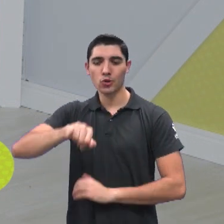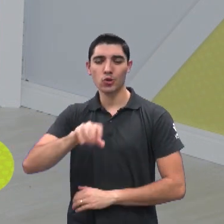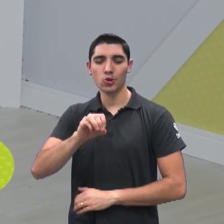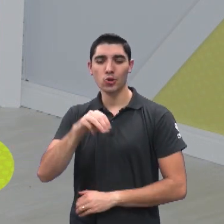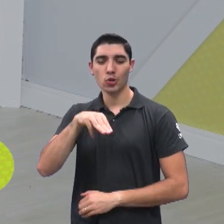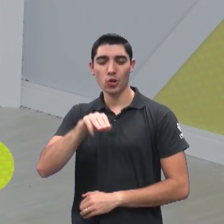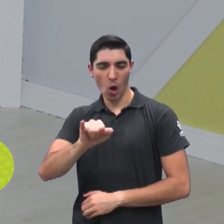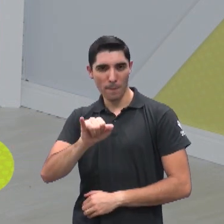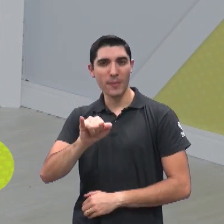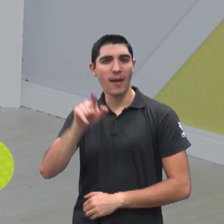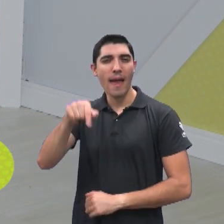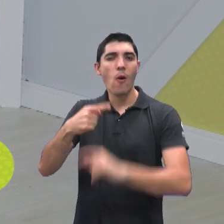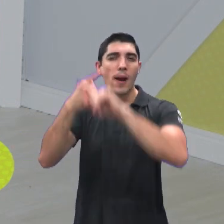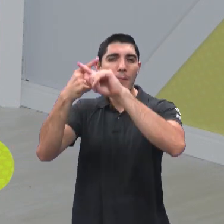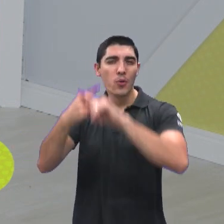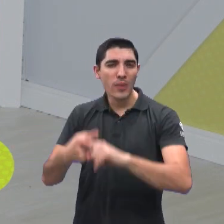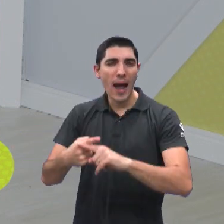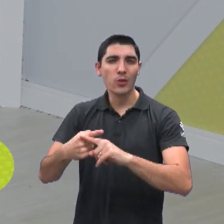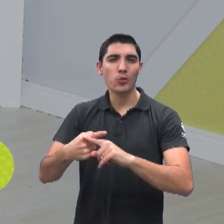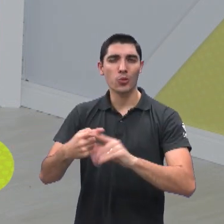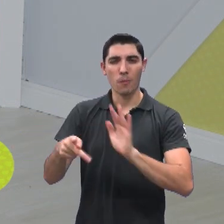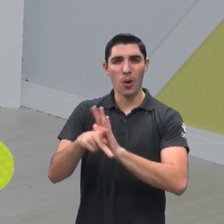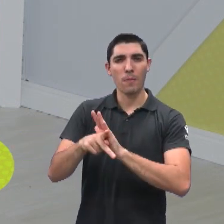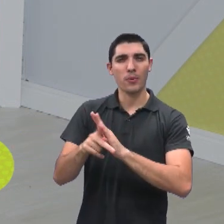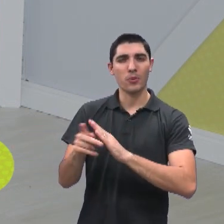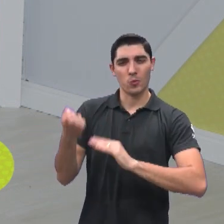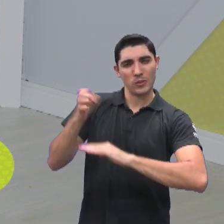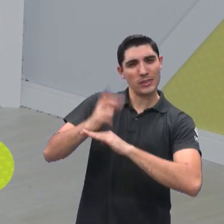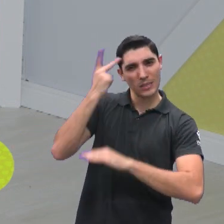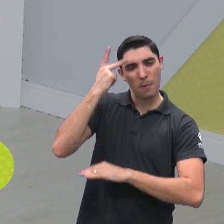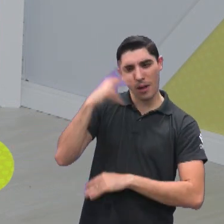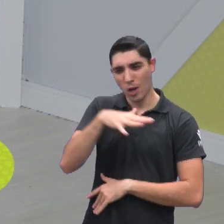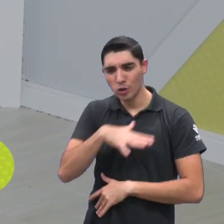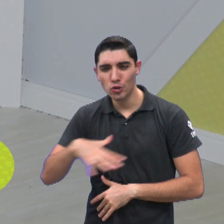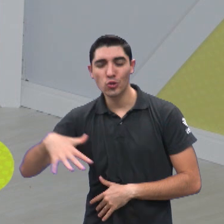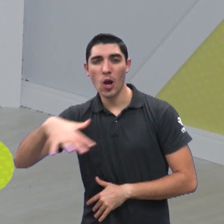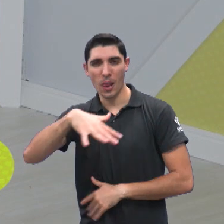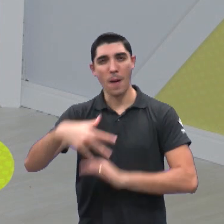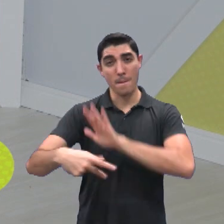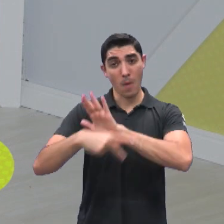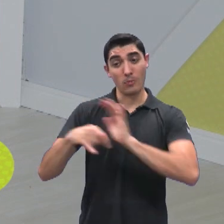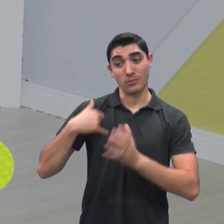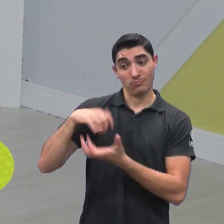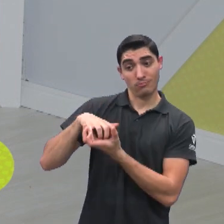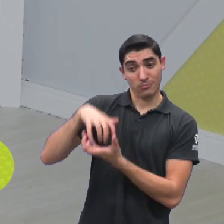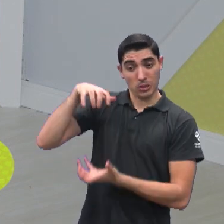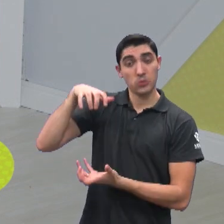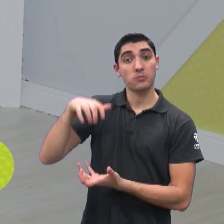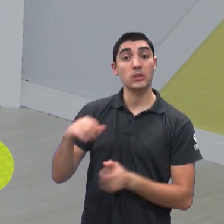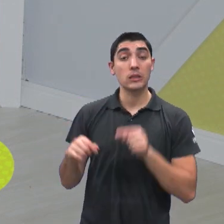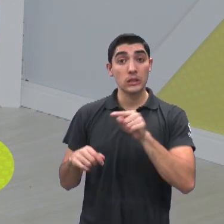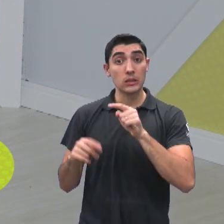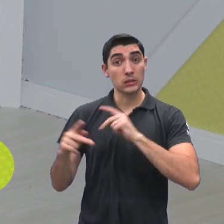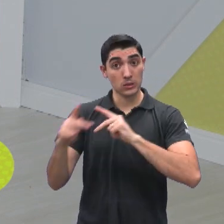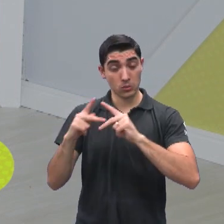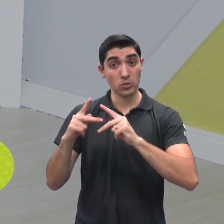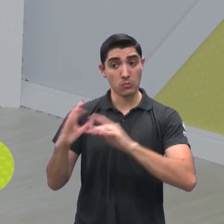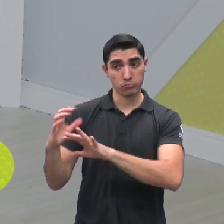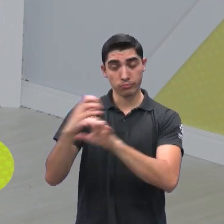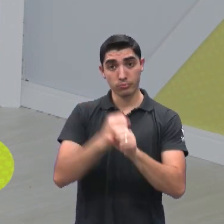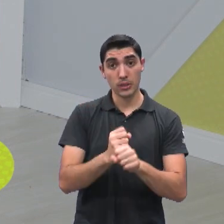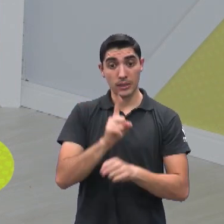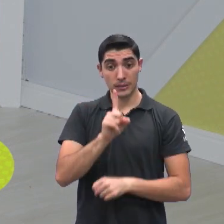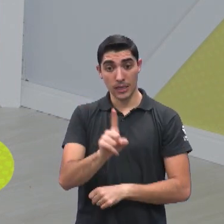da melhor idade, né? A sexta conquista consecutiva, com pontuação final de 182